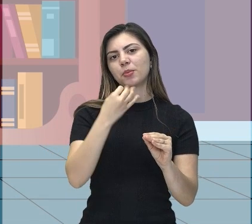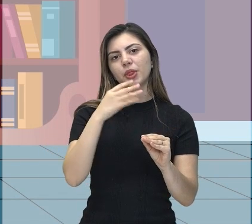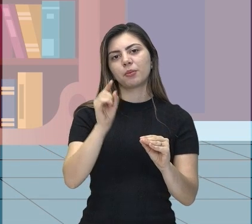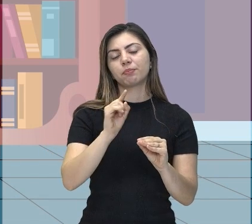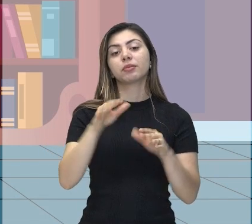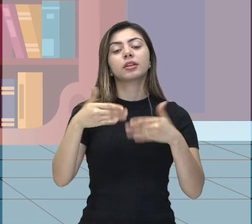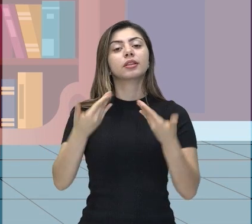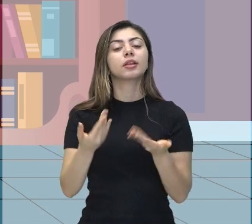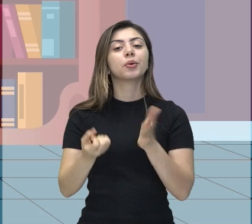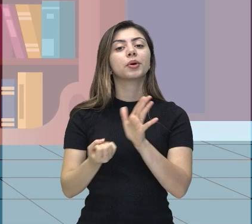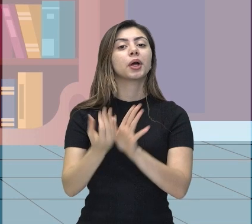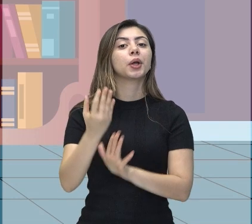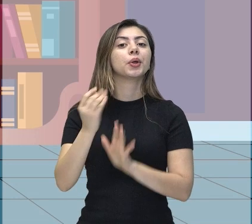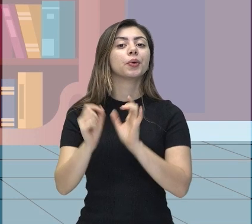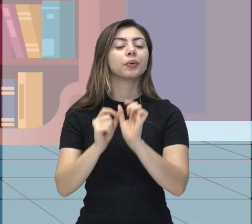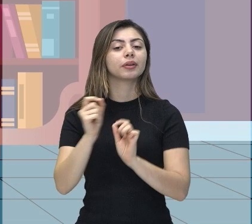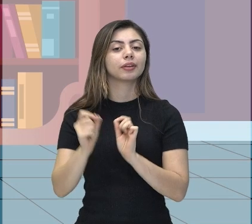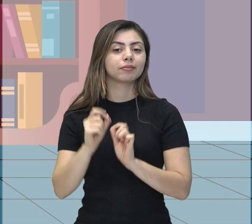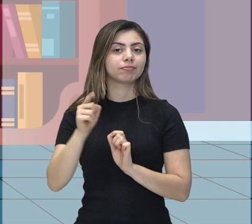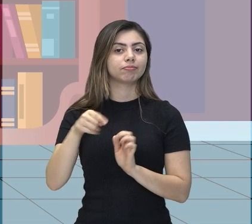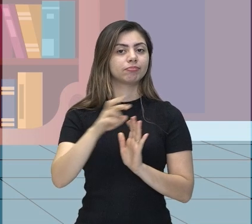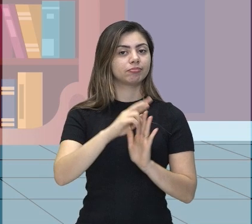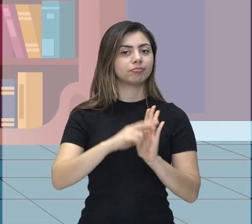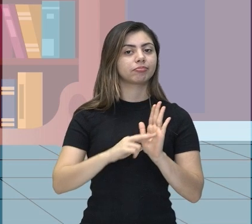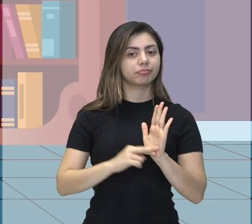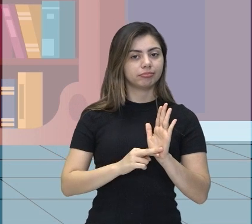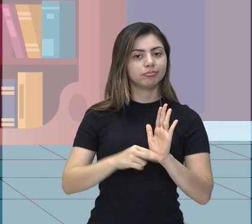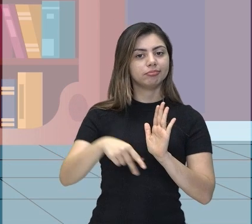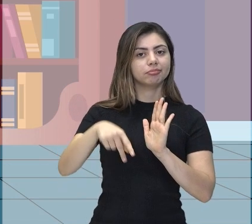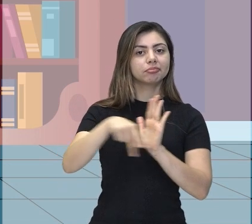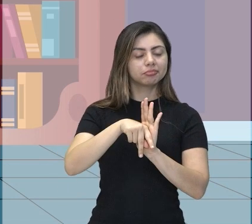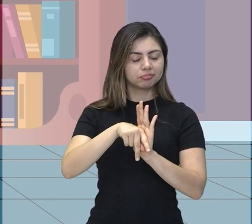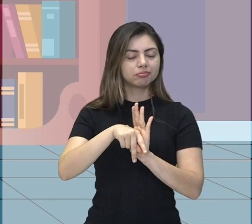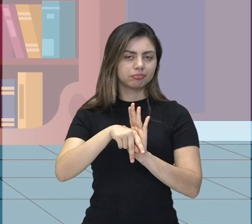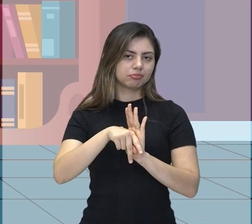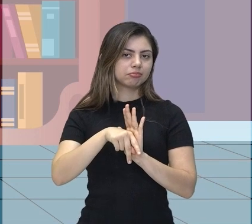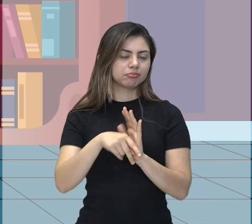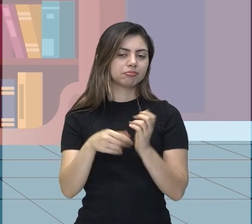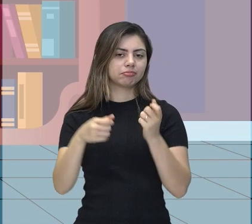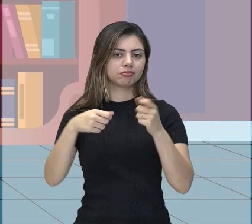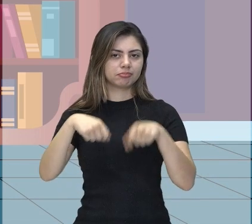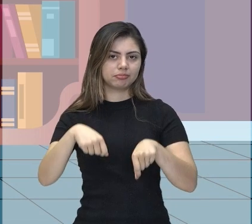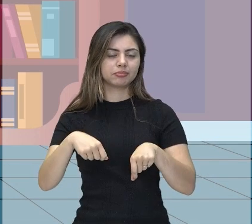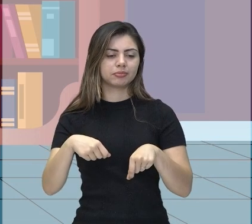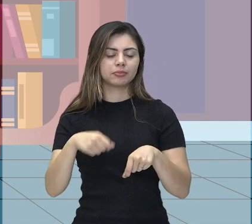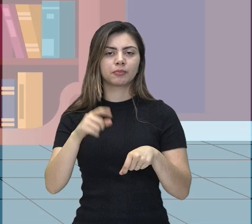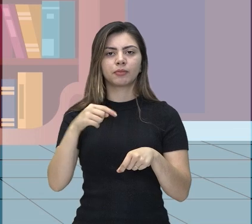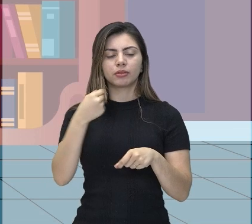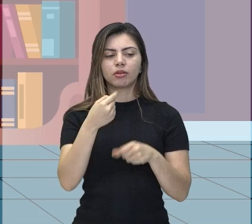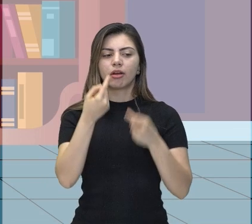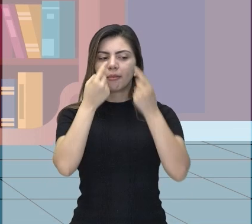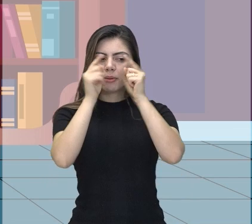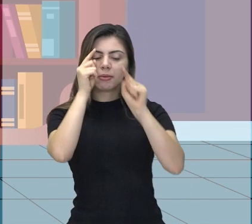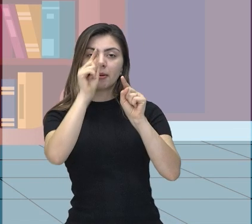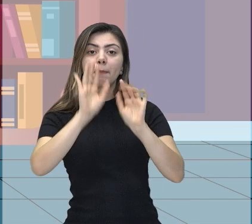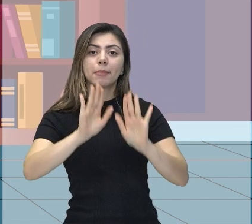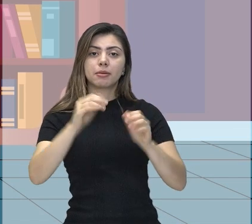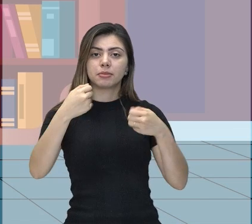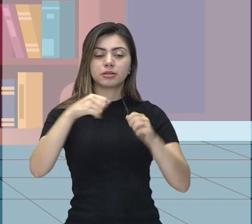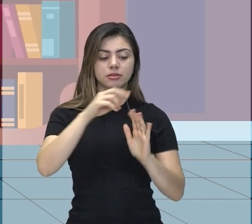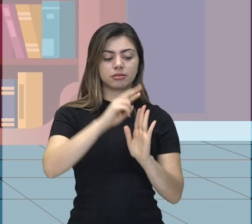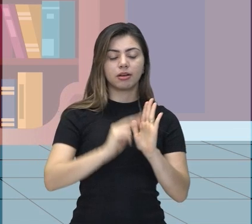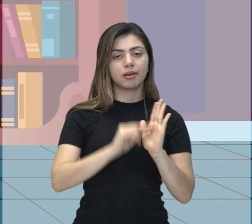a nomenclatura para poder dar regras para nomear esses